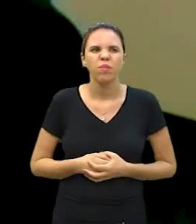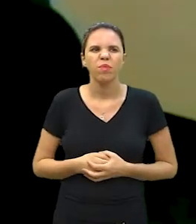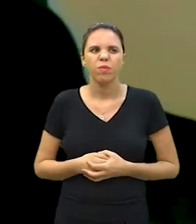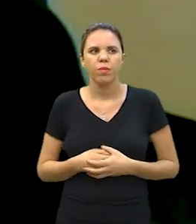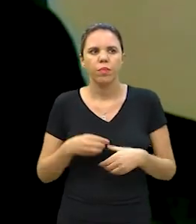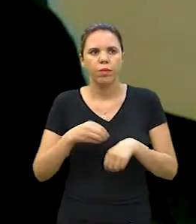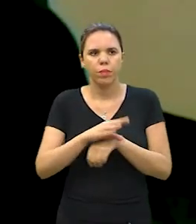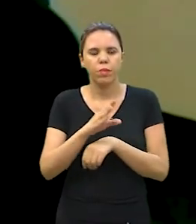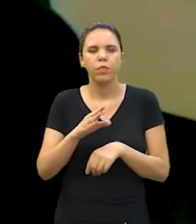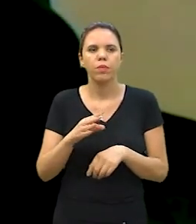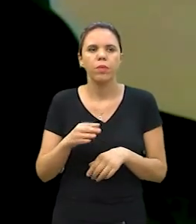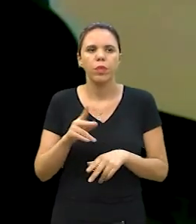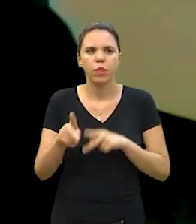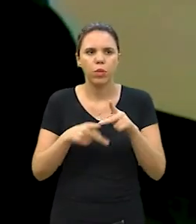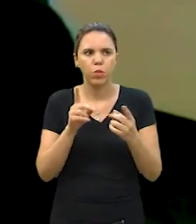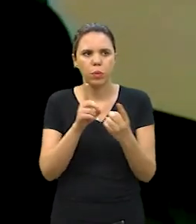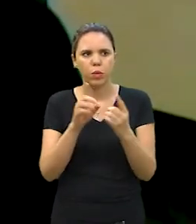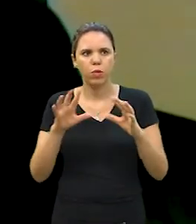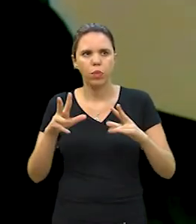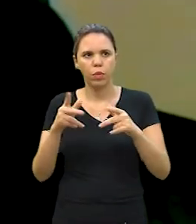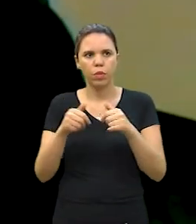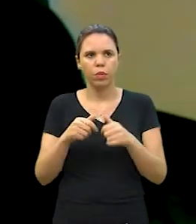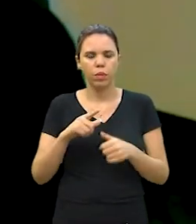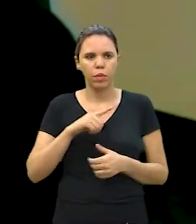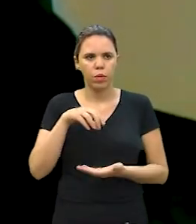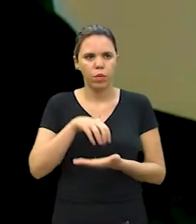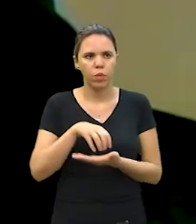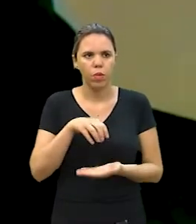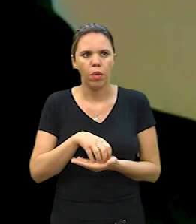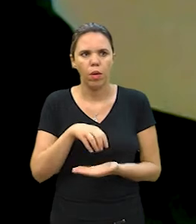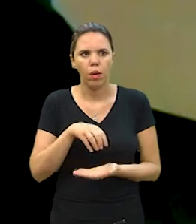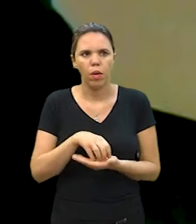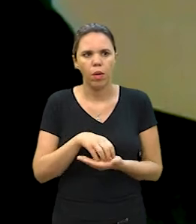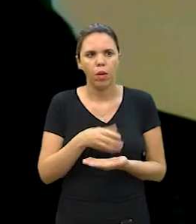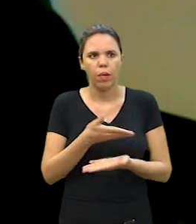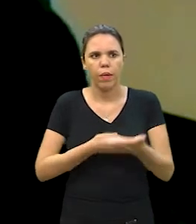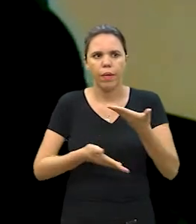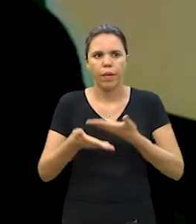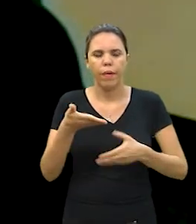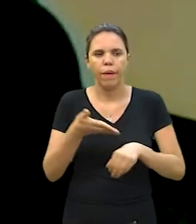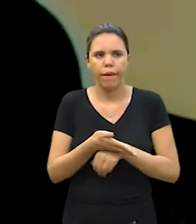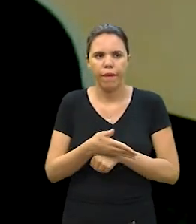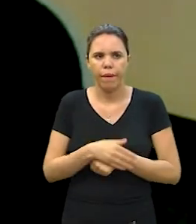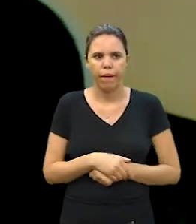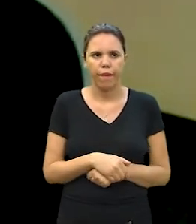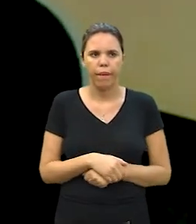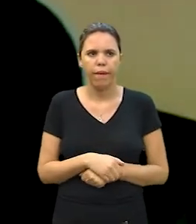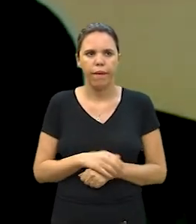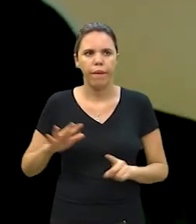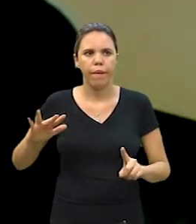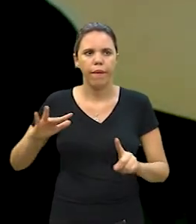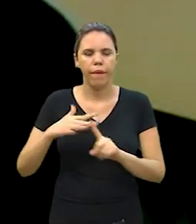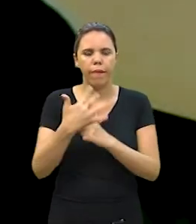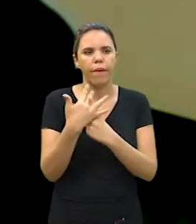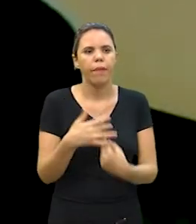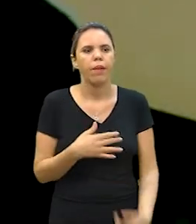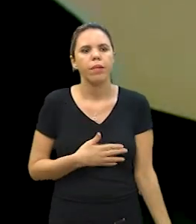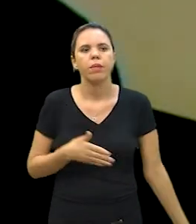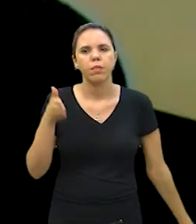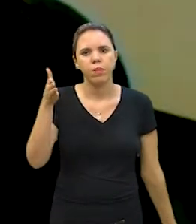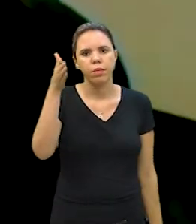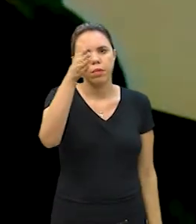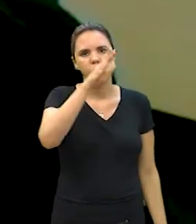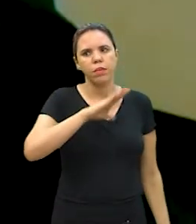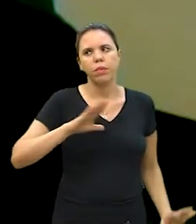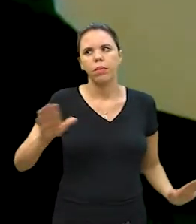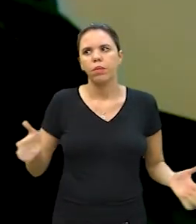também, levar lá na ponta, no atendimento. Nós temos os centros integrados de cidadania,